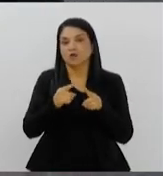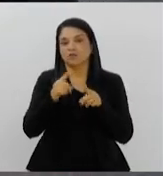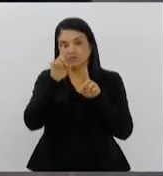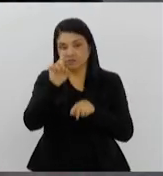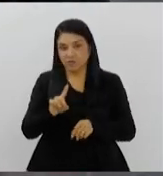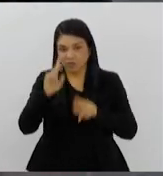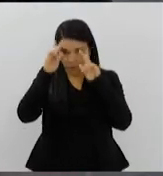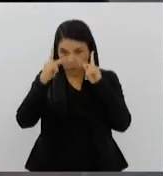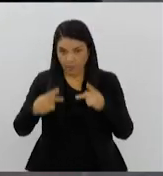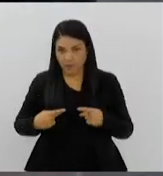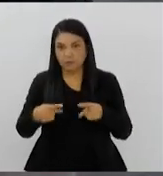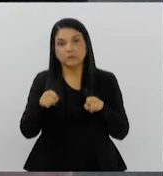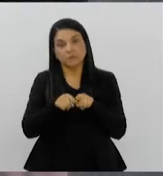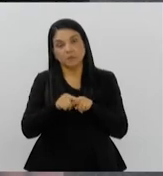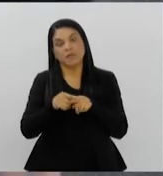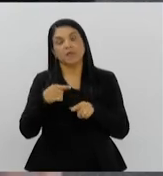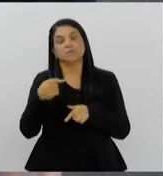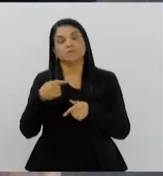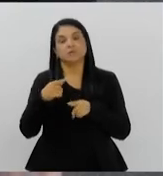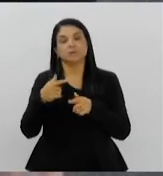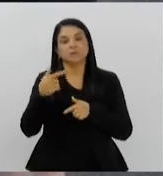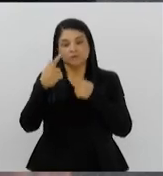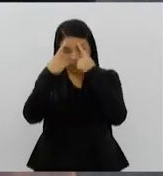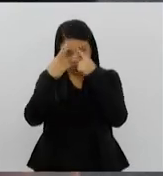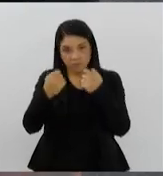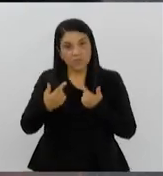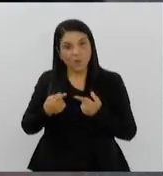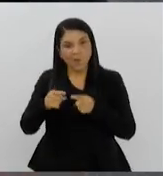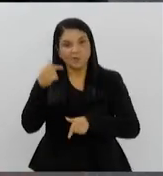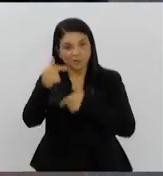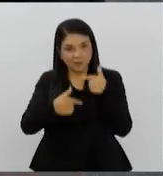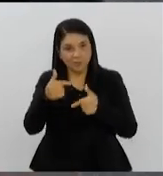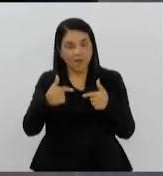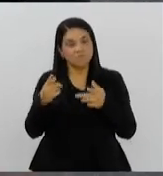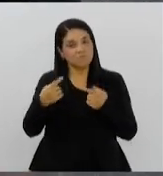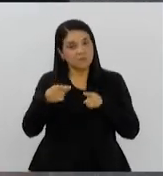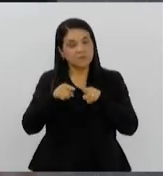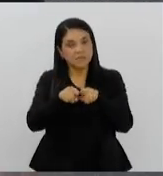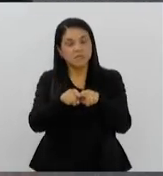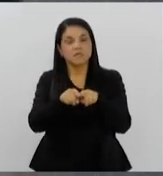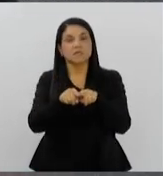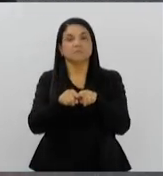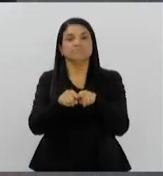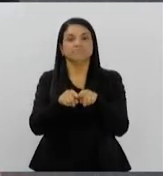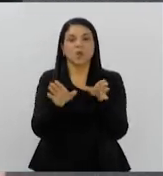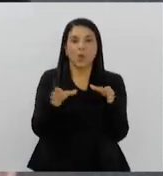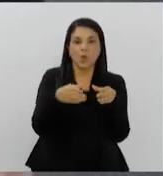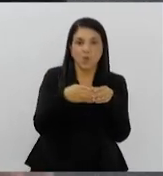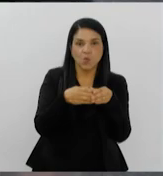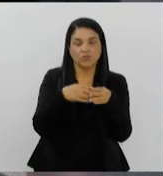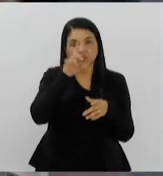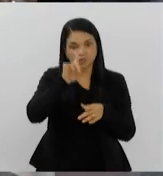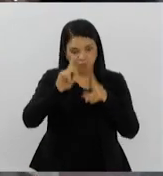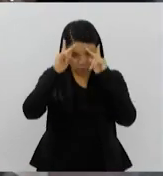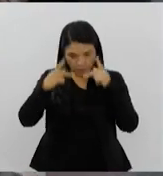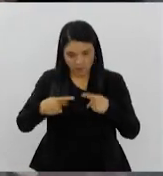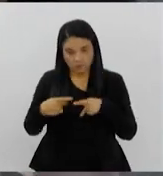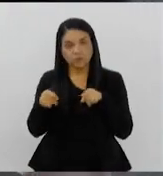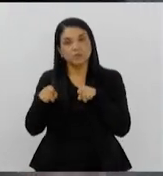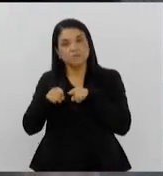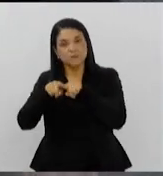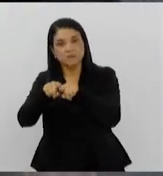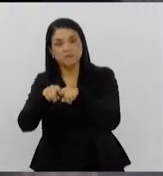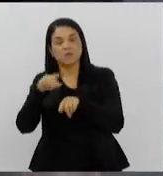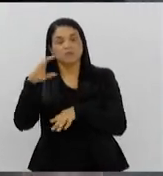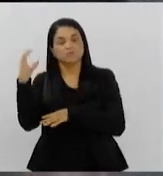isso juntamos as duas comissões em parceria com a Ciência e Tecnologia para pensar opções, né, de lidar com essa realidade.